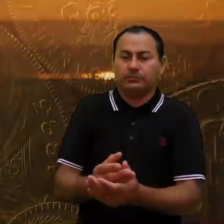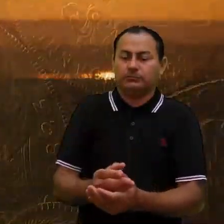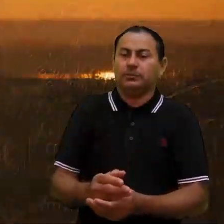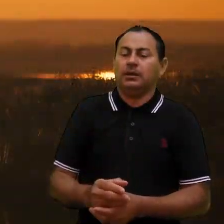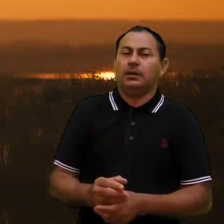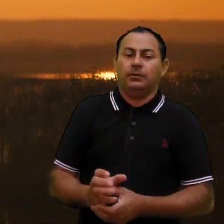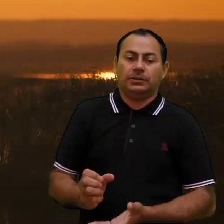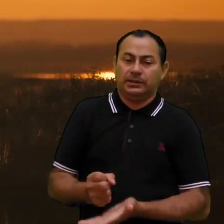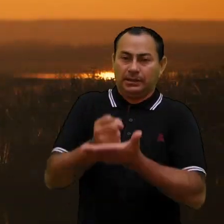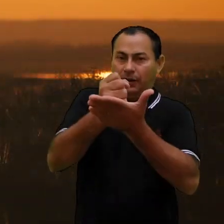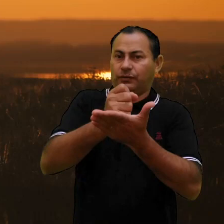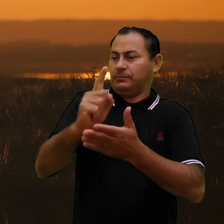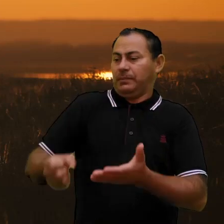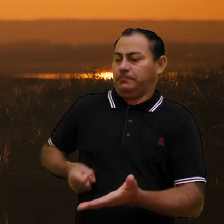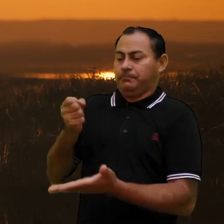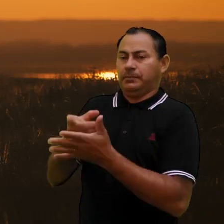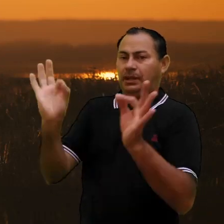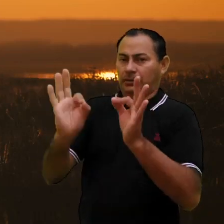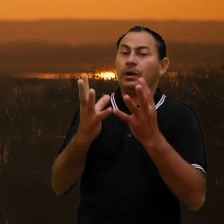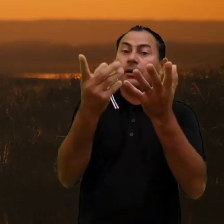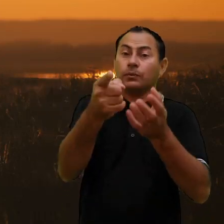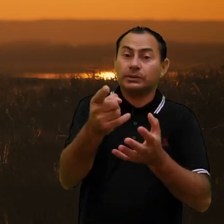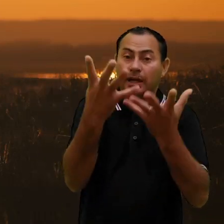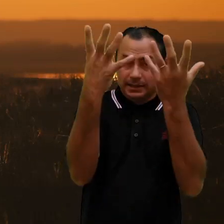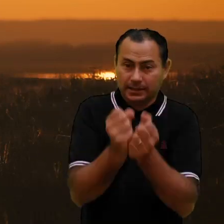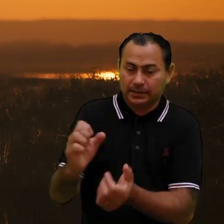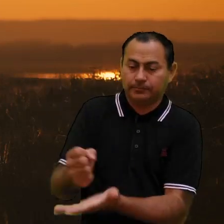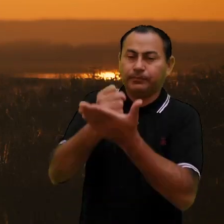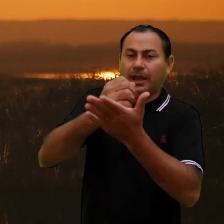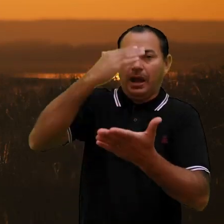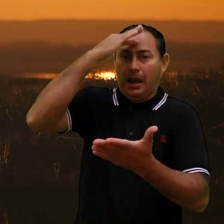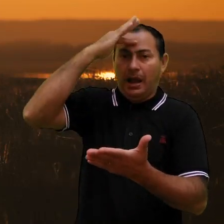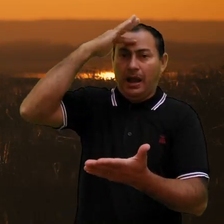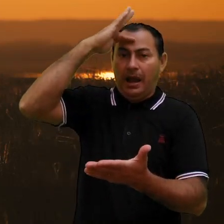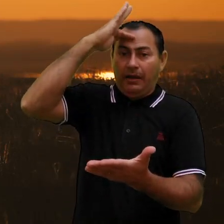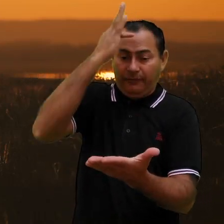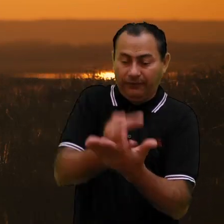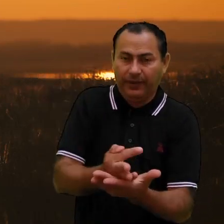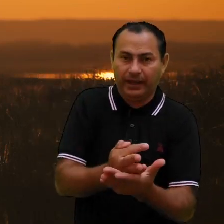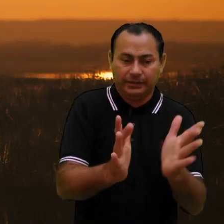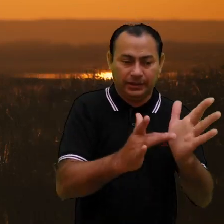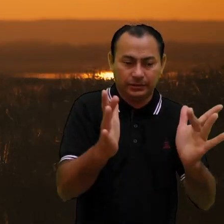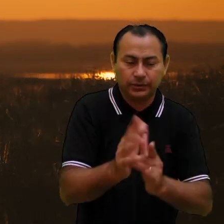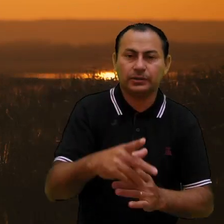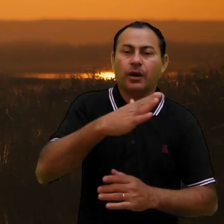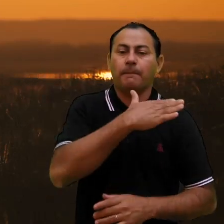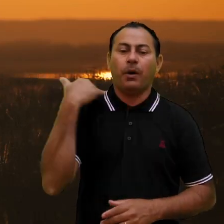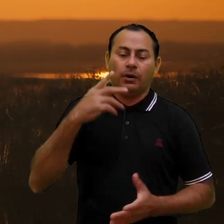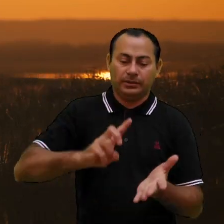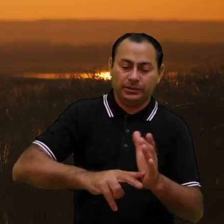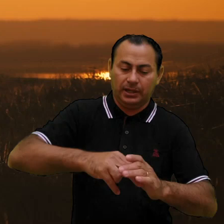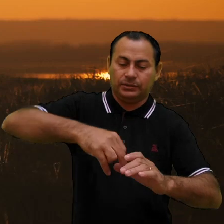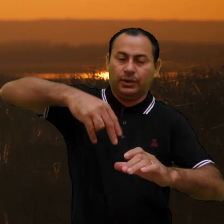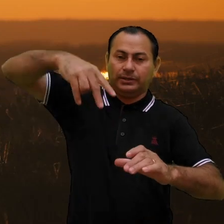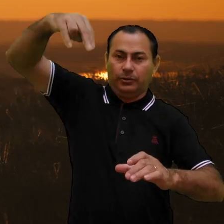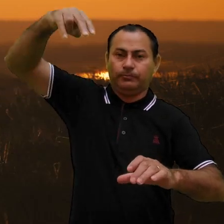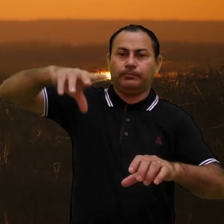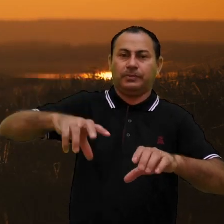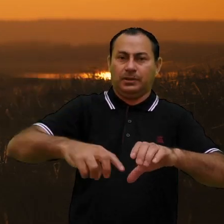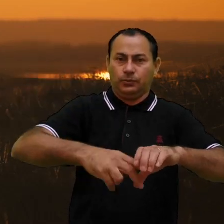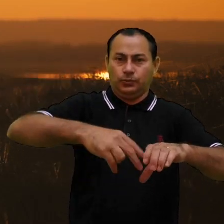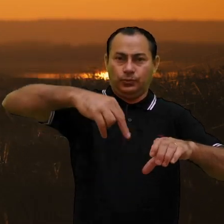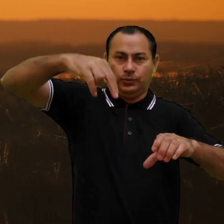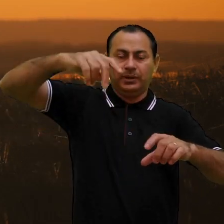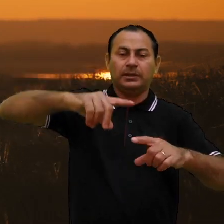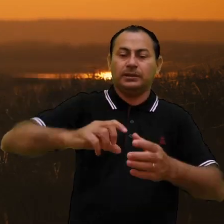pagar nada por isso. Você aceita a salvação pela fé. A fé em Jesus Cristo e na sua morte e ressurreição salva. Mas,